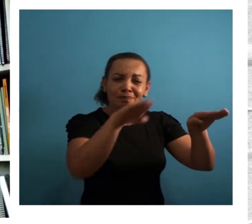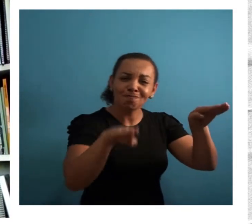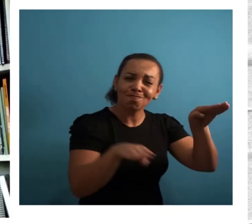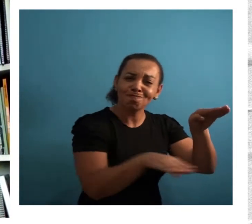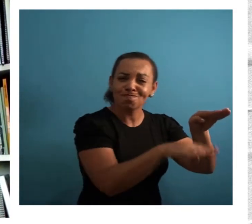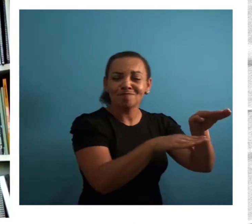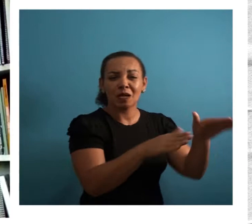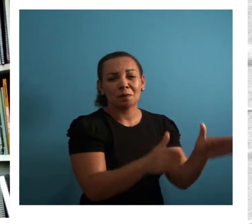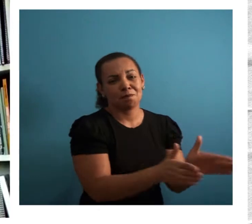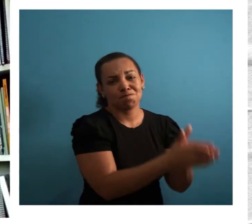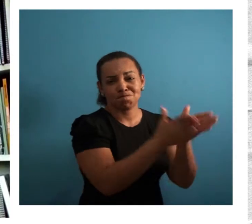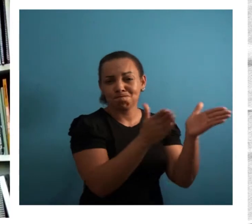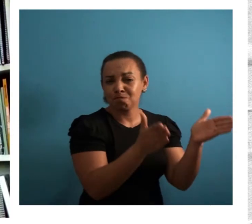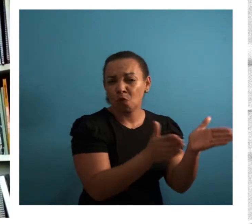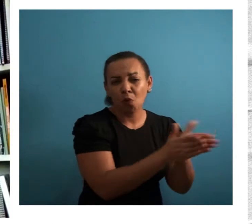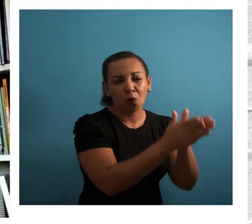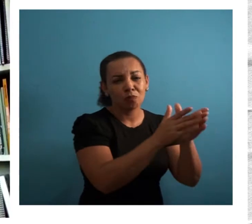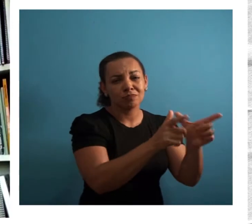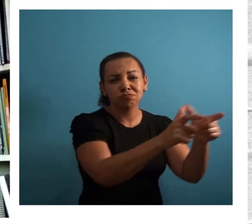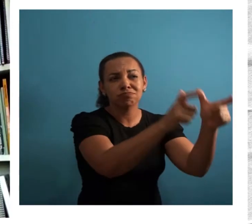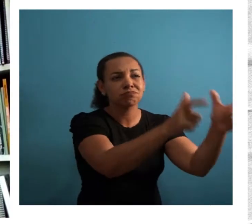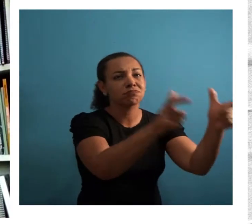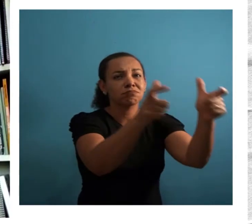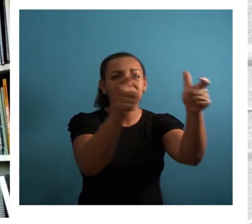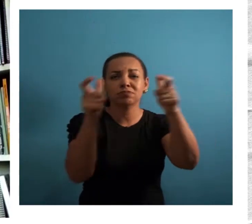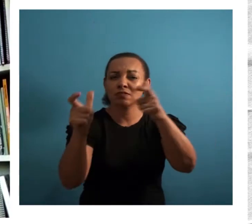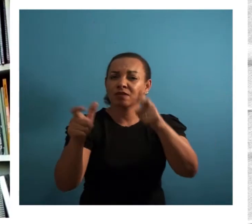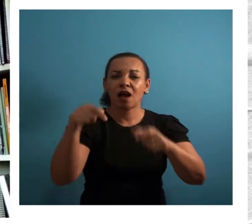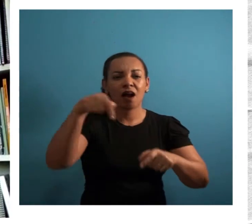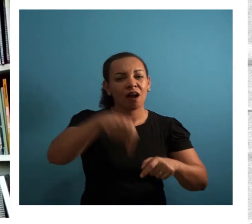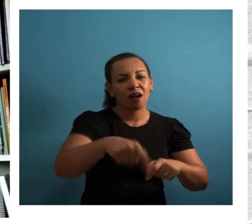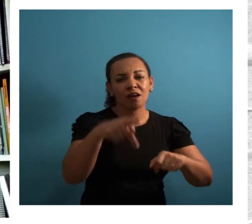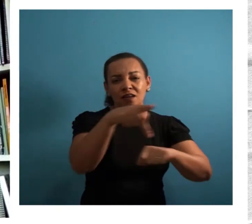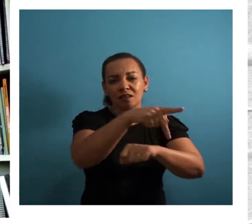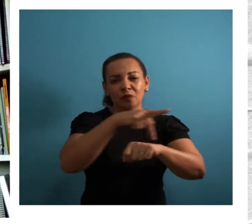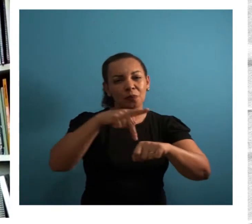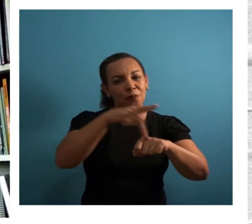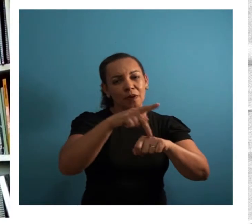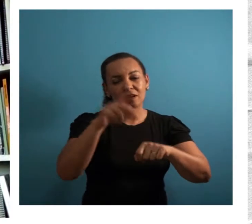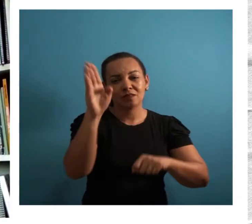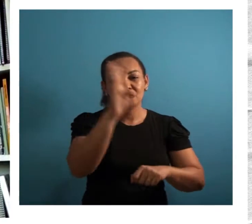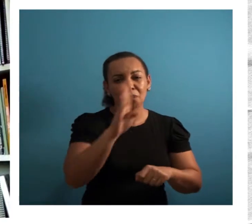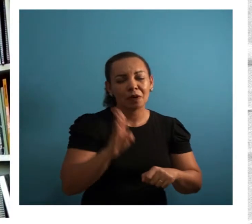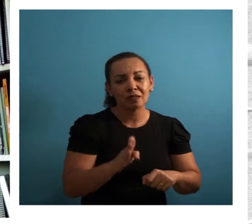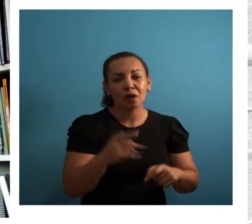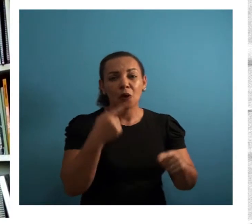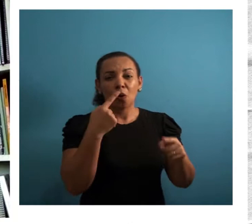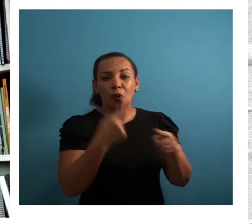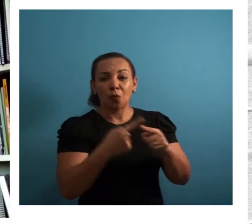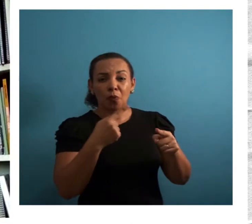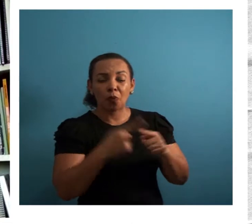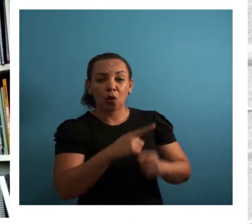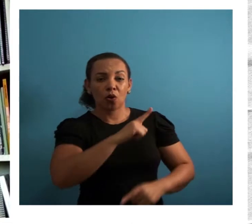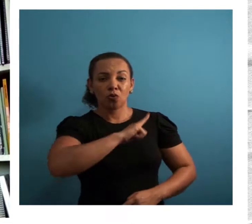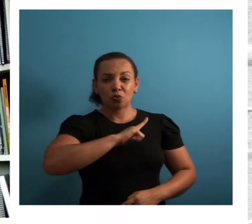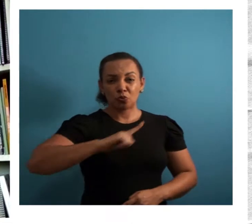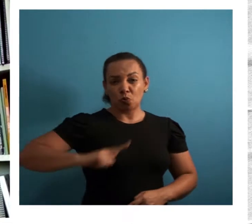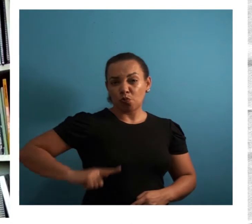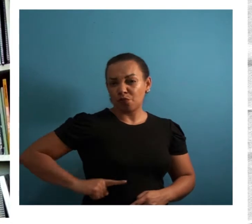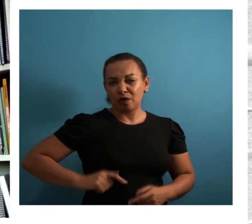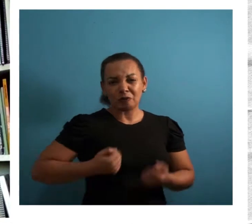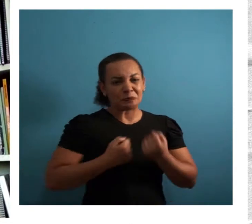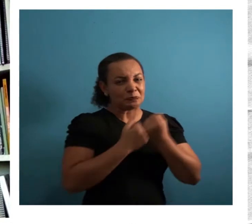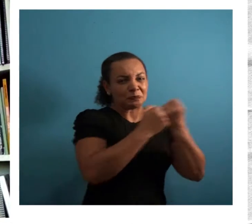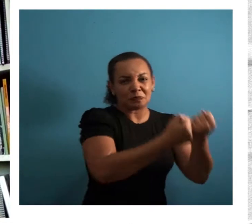nas regiões do país e em que o estado não se faz presente em que o